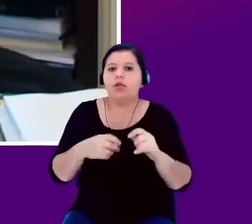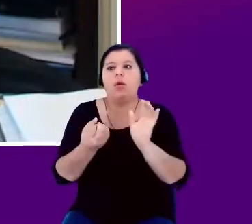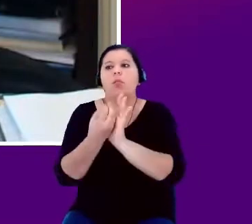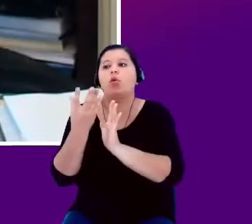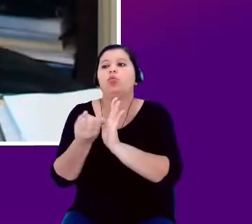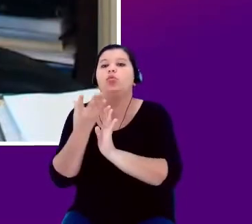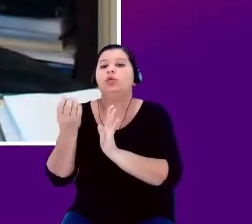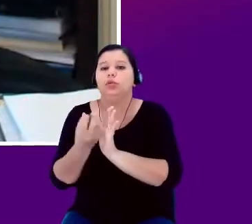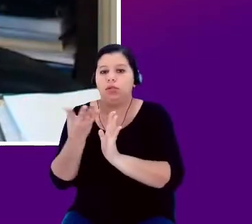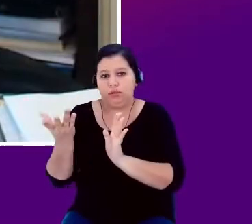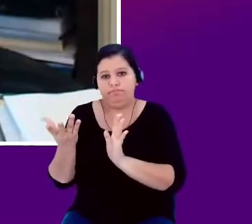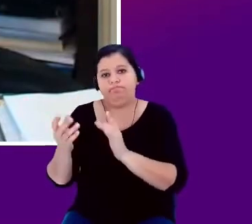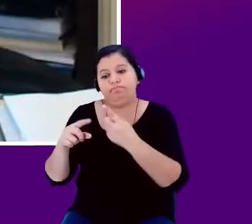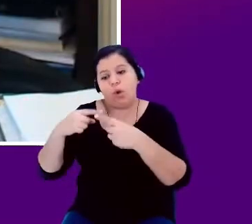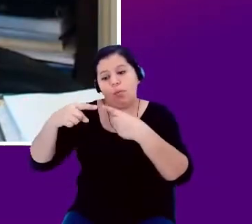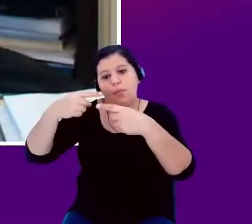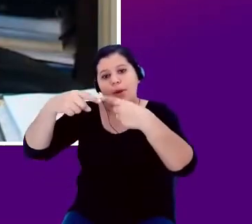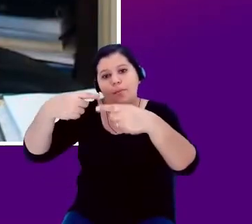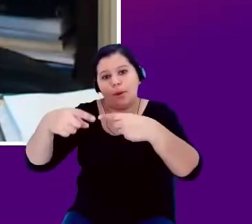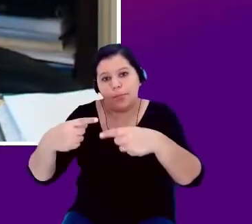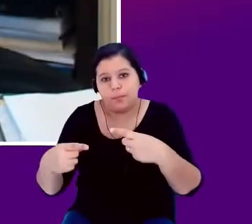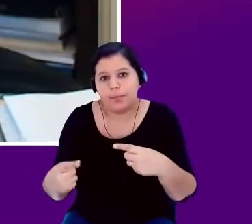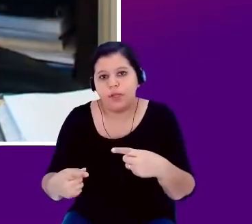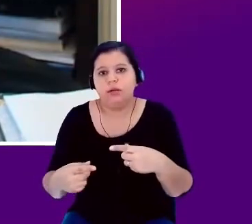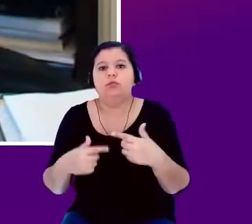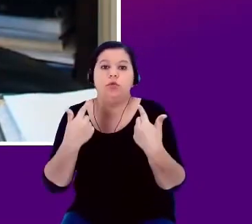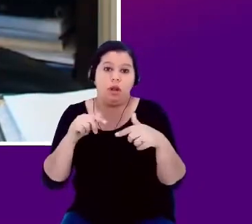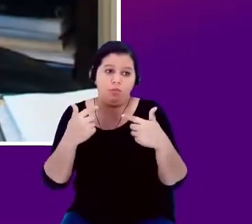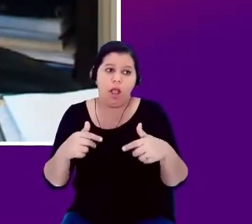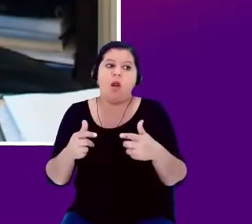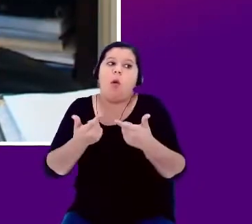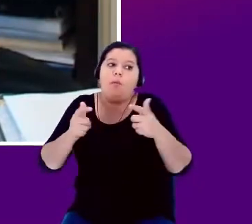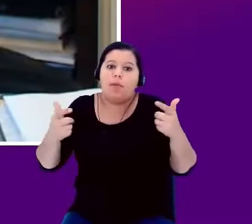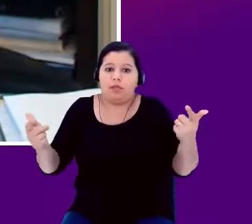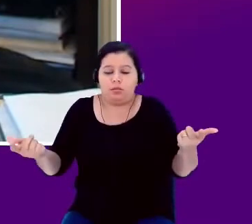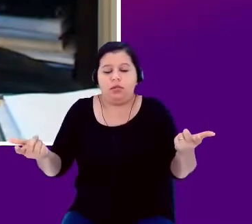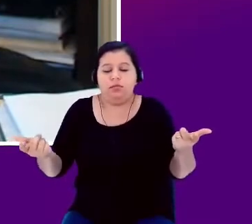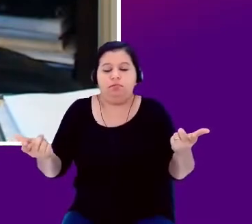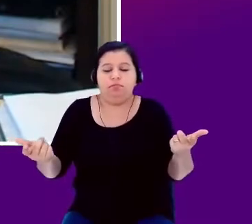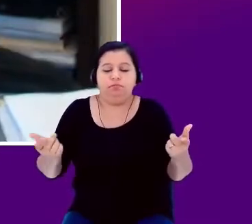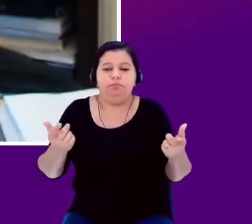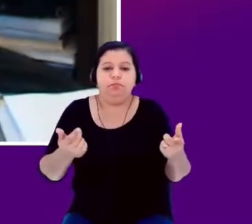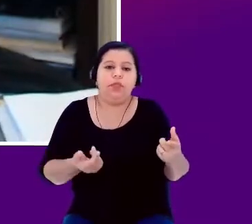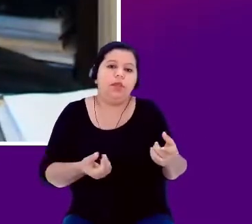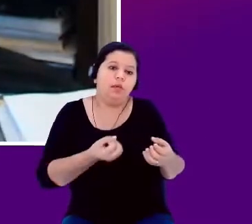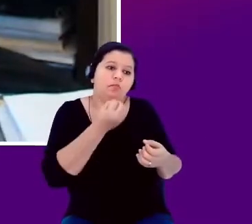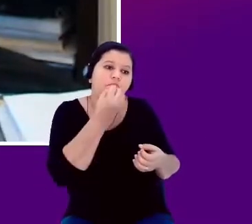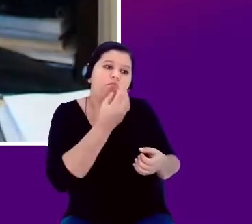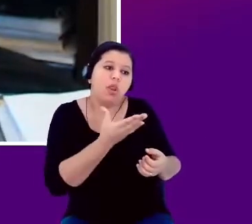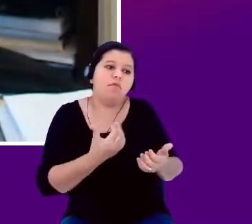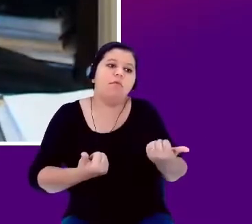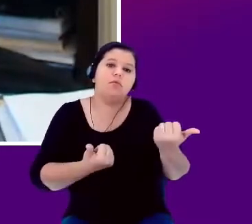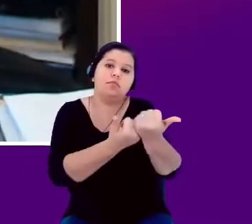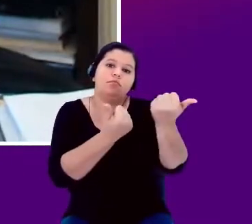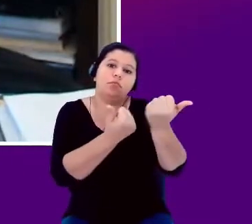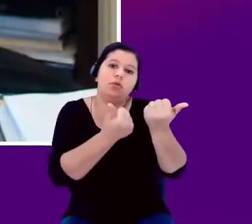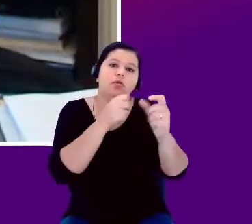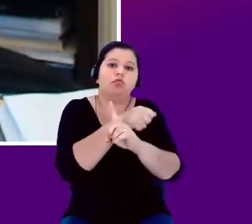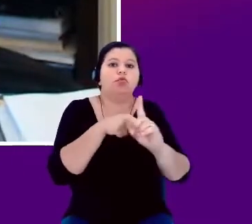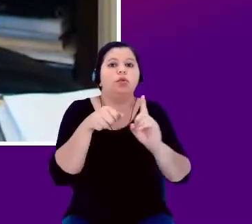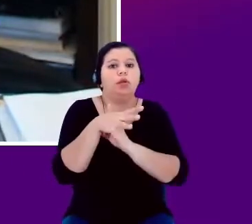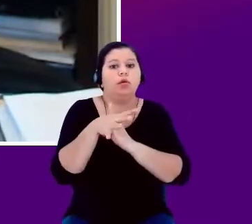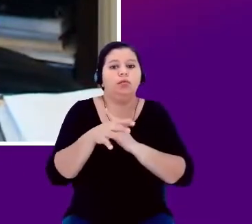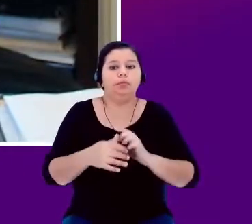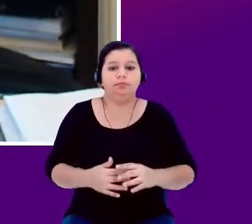os efeitos de aumento da produtividade e benefício social geral.